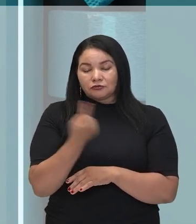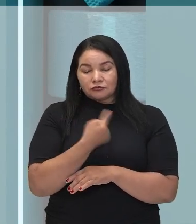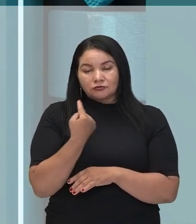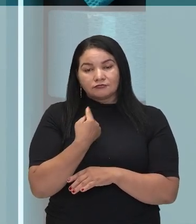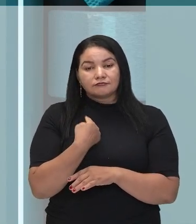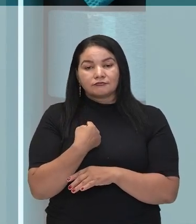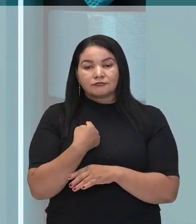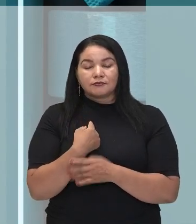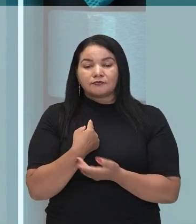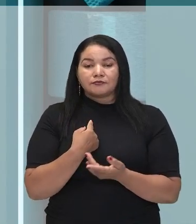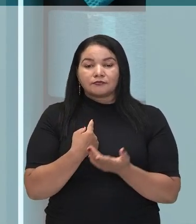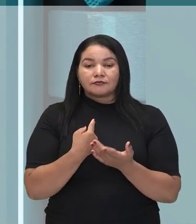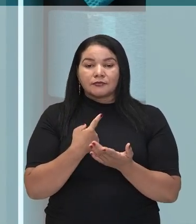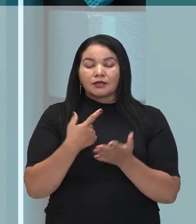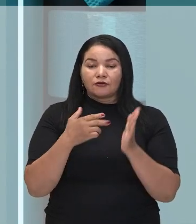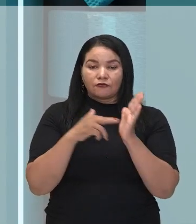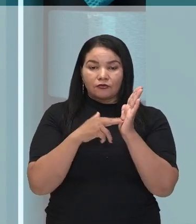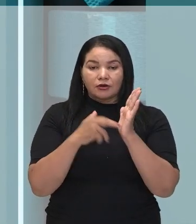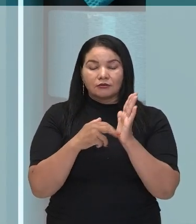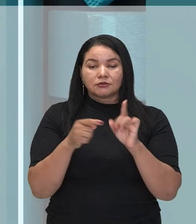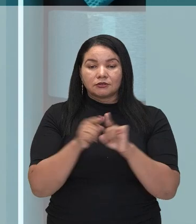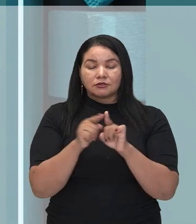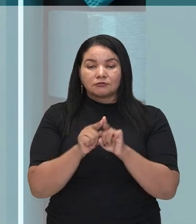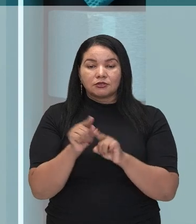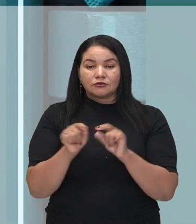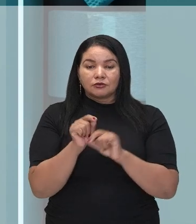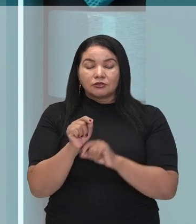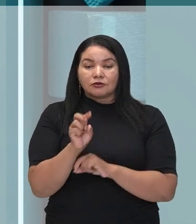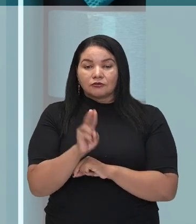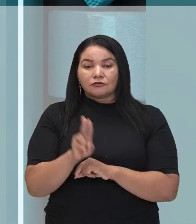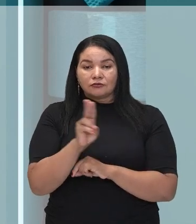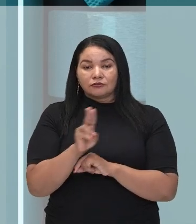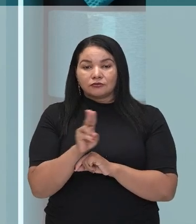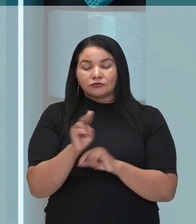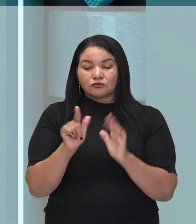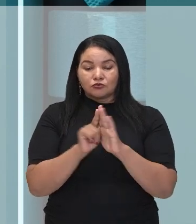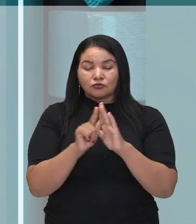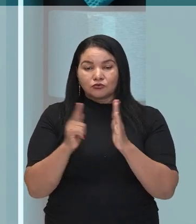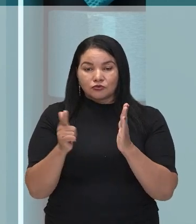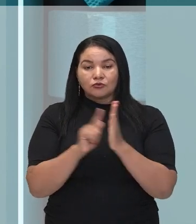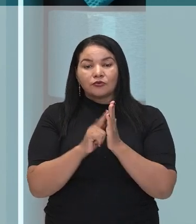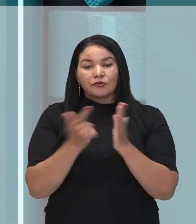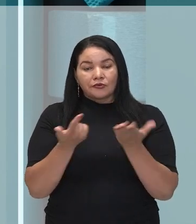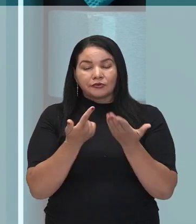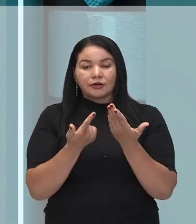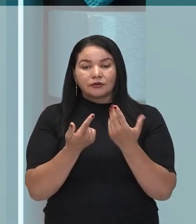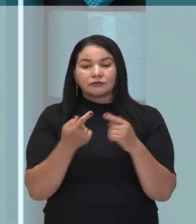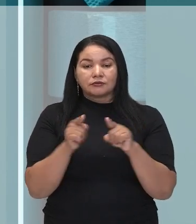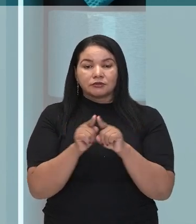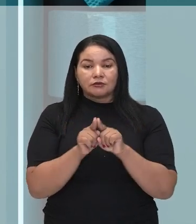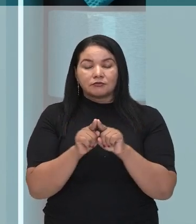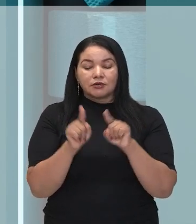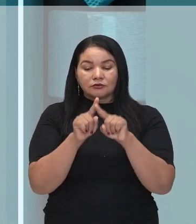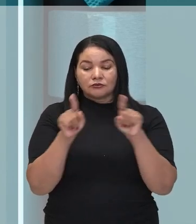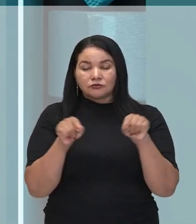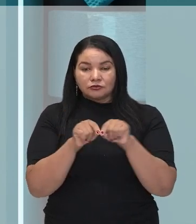vocabulário, como também ele vai servir ali à imprensa para ela caber ali no